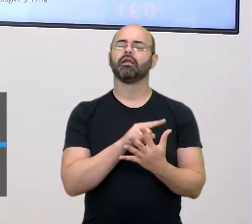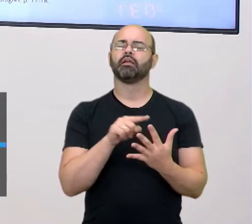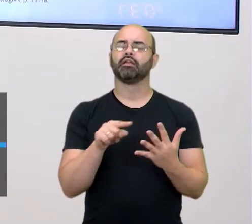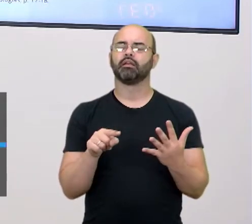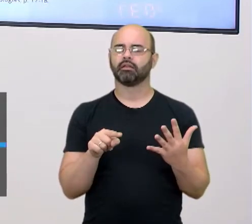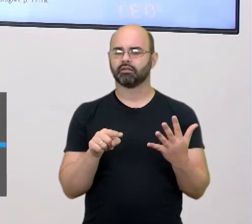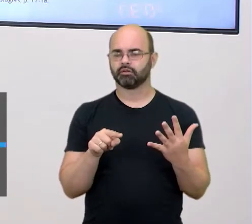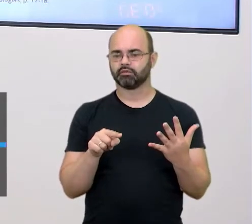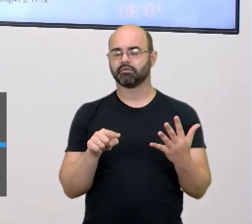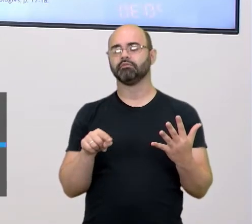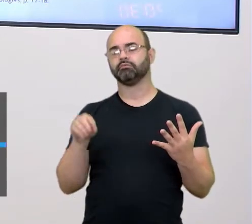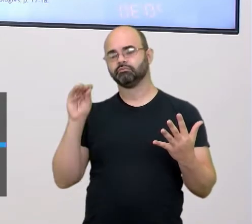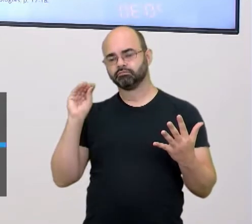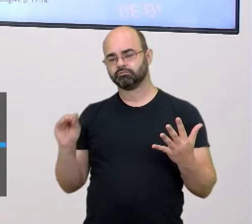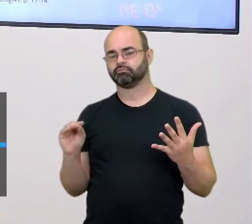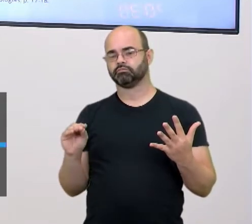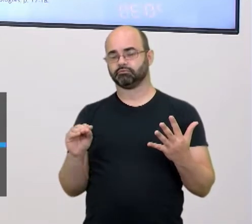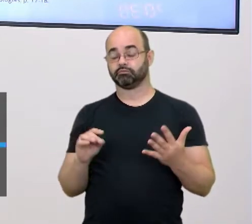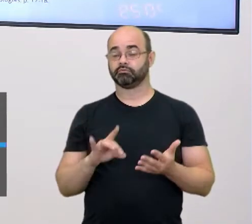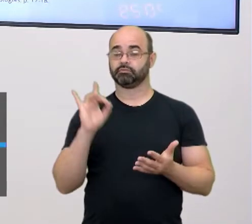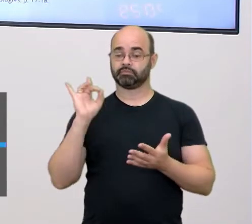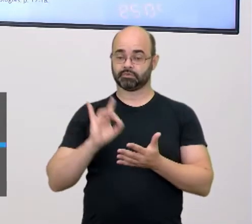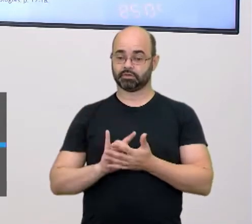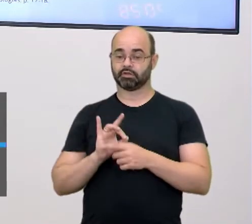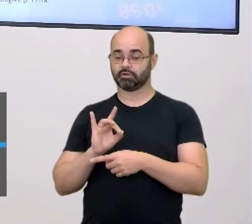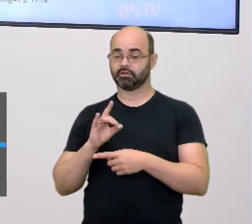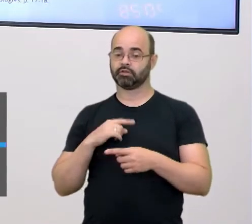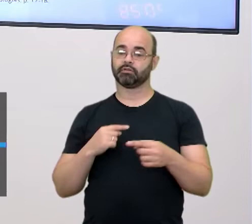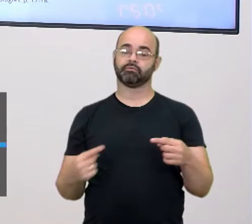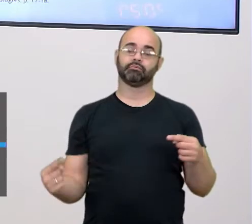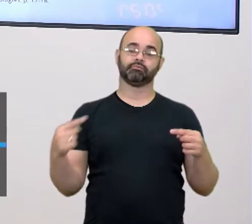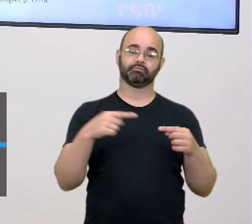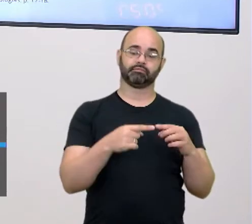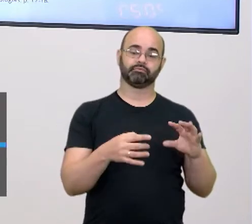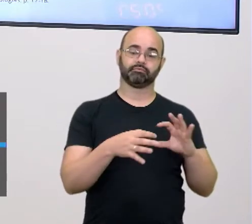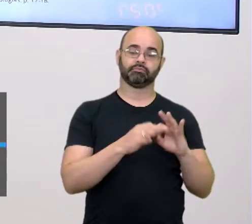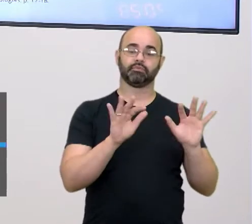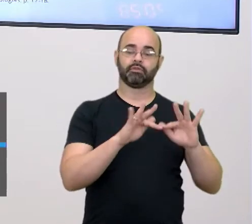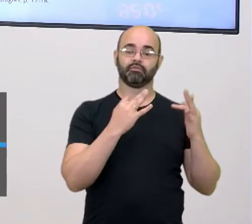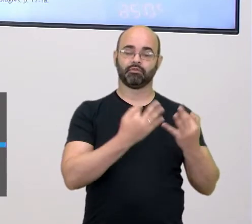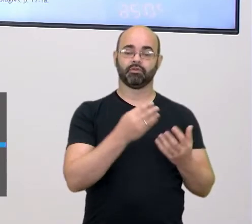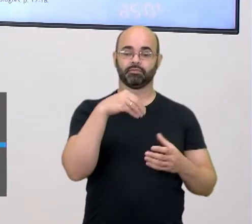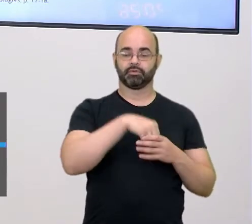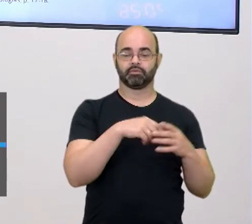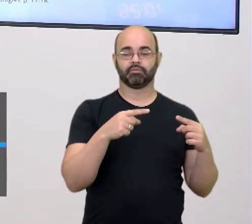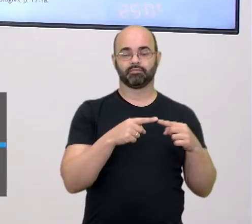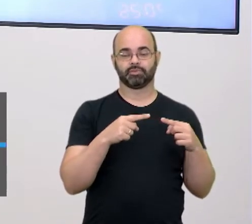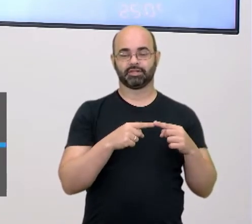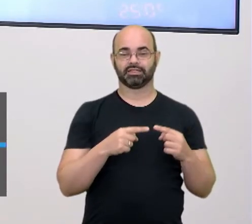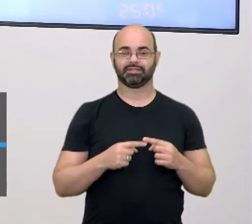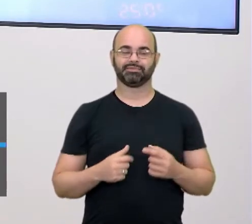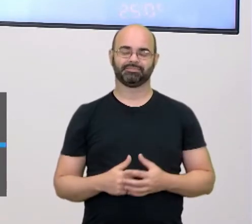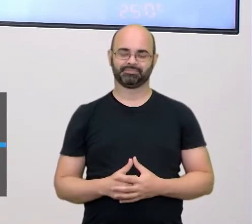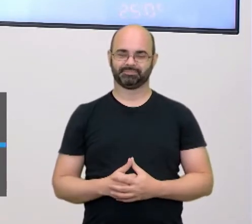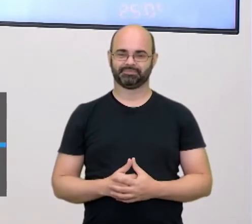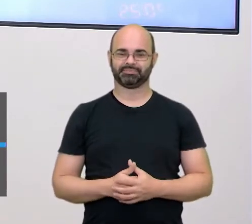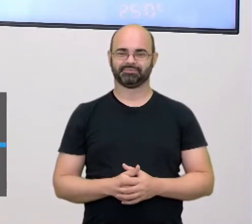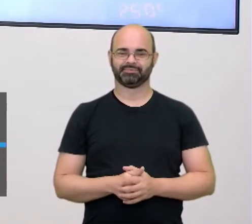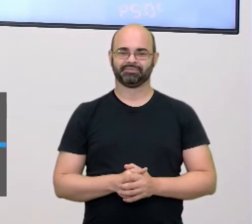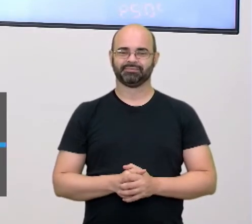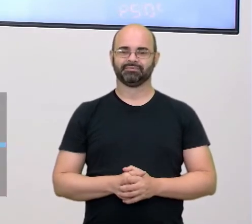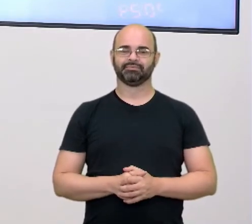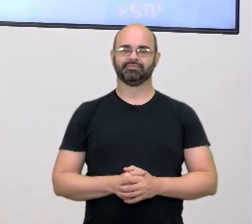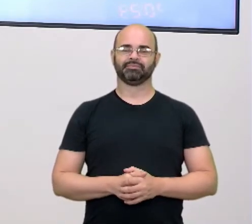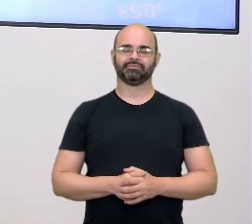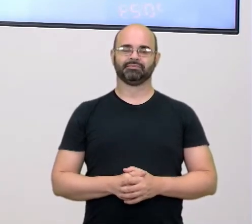né, aquela realidade, a realidade que você tem dentro do seu ambiente familiar. Tá ok? Então, vamos mostrar ele para vocês.